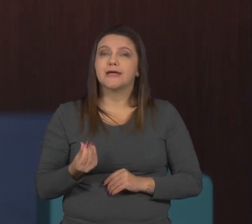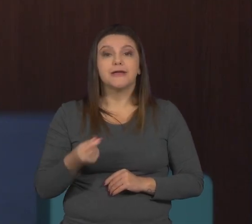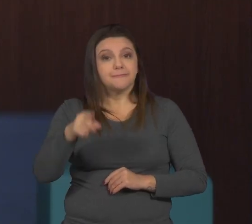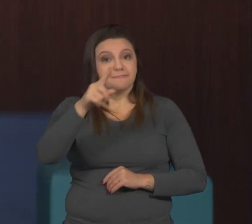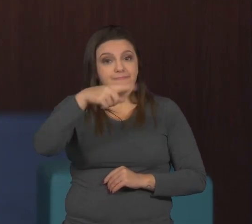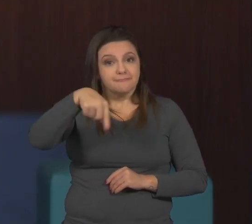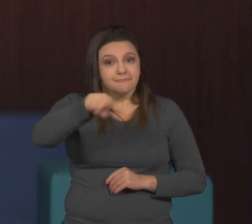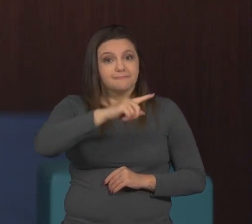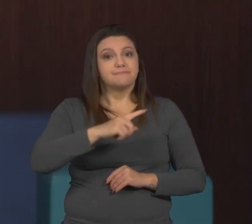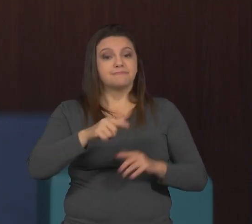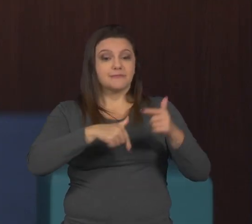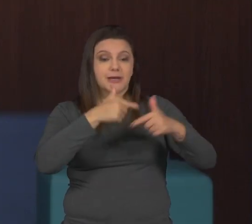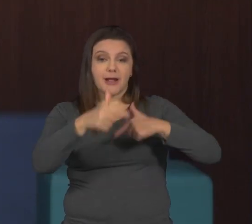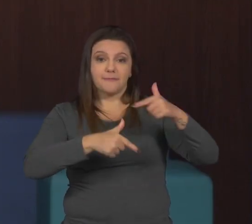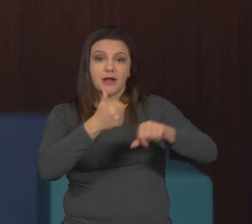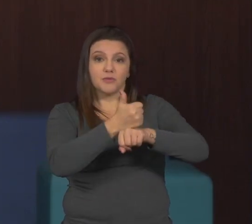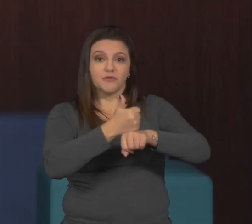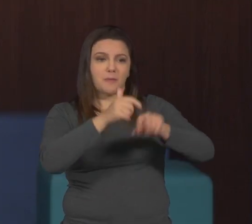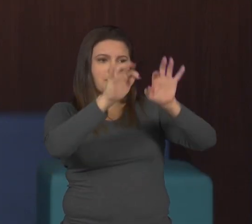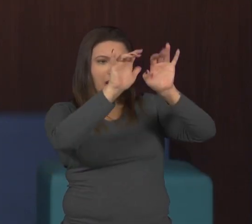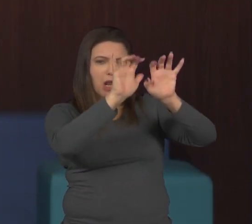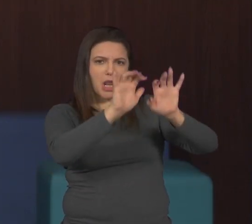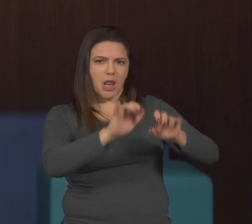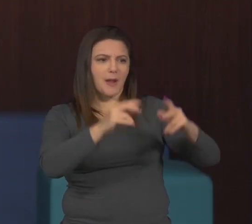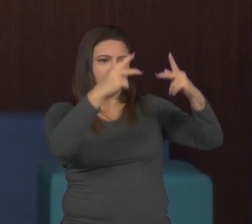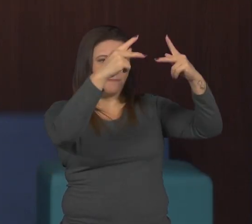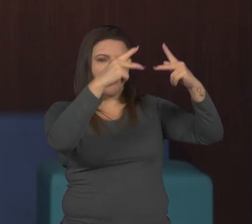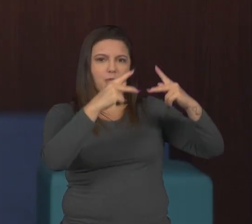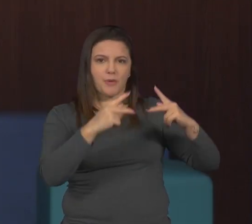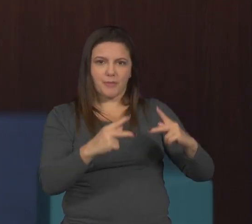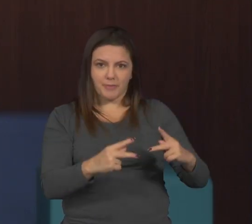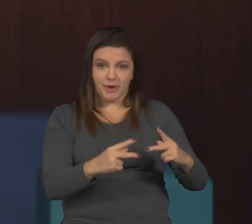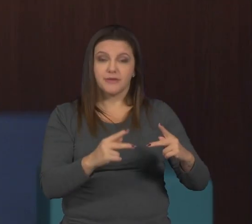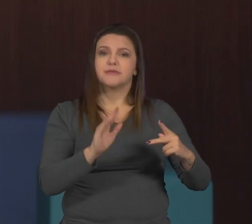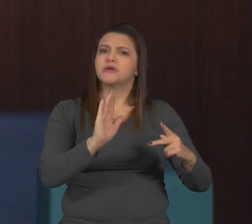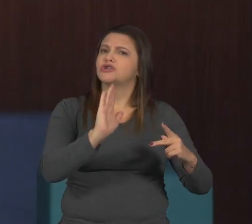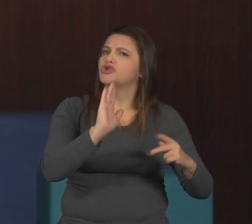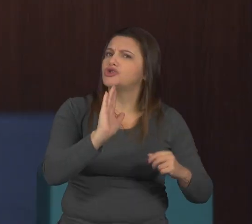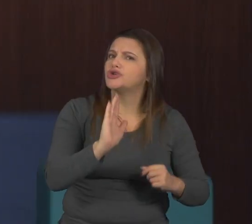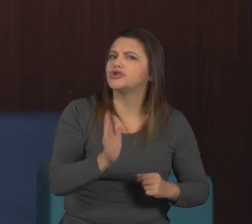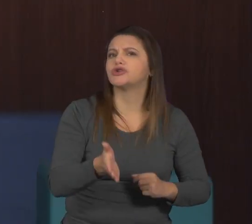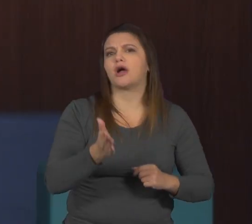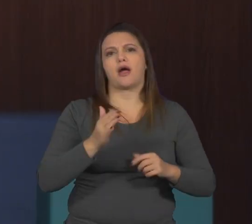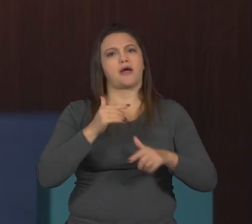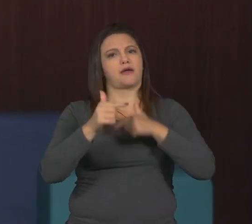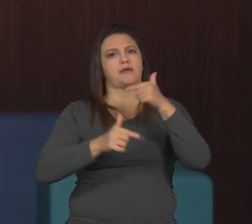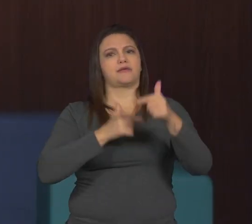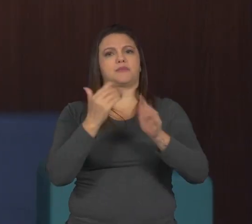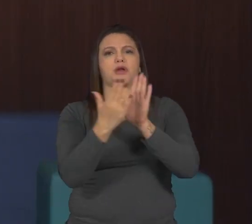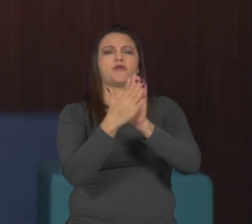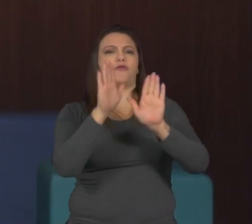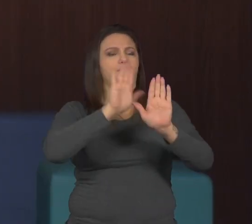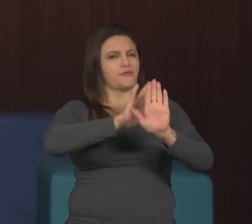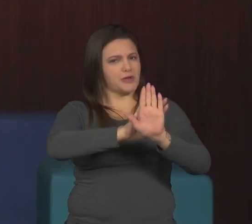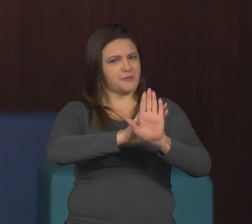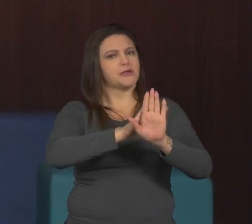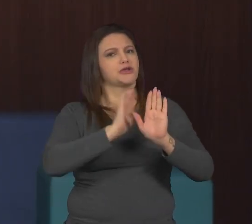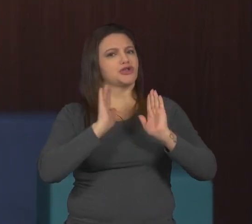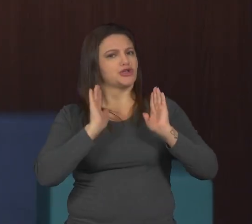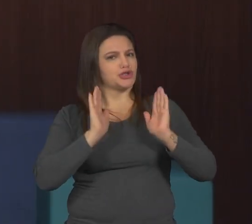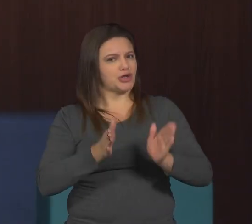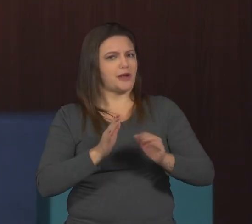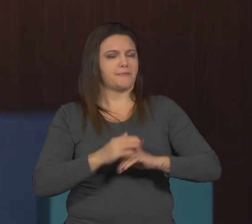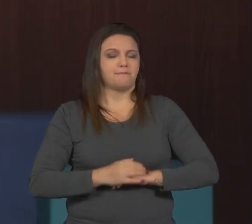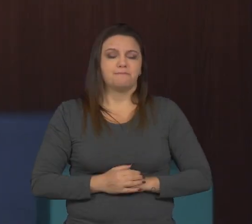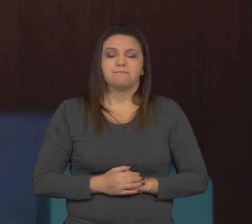desenvolvedor já, trabalha bastante com desenvolvimento, com programação, possivelmente já trabalhou com frameworks de aplicação.